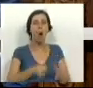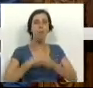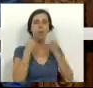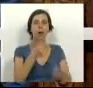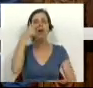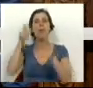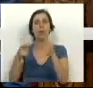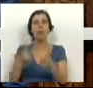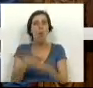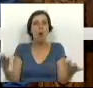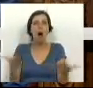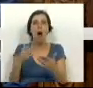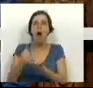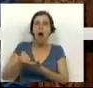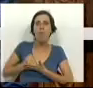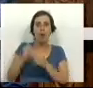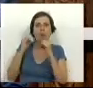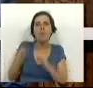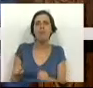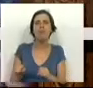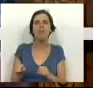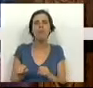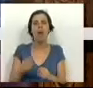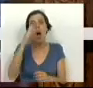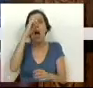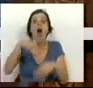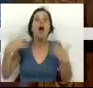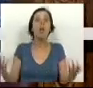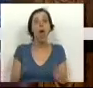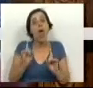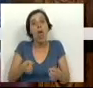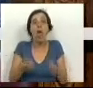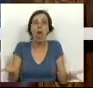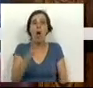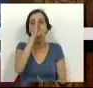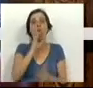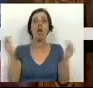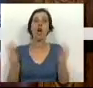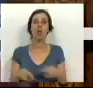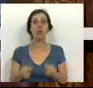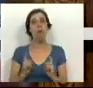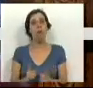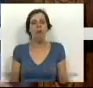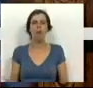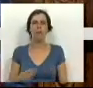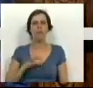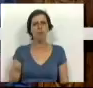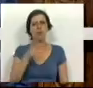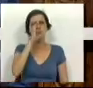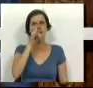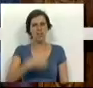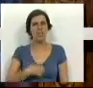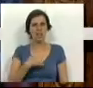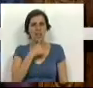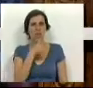dizer às pessoas que não têm acesso a qualquer apoio social: aguentem-se, porque é assim que o Governo reduz a despesa. O Sr. Primeiro-Ministro